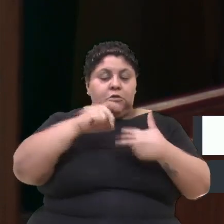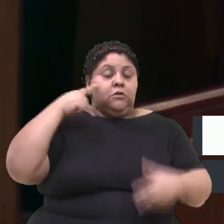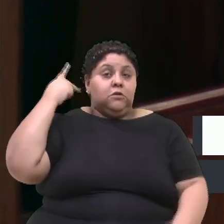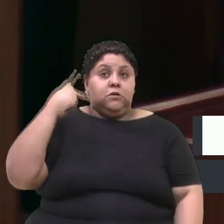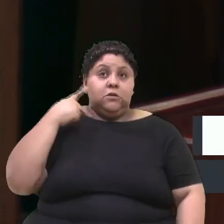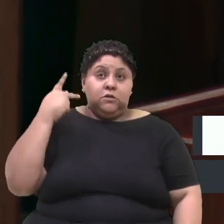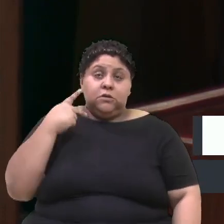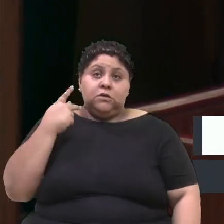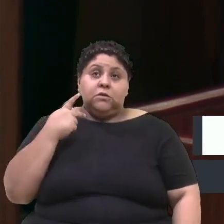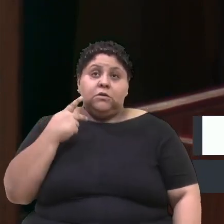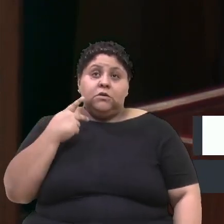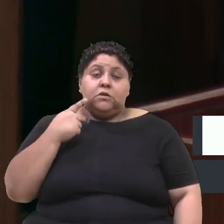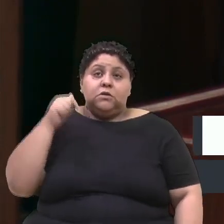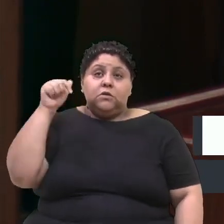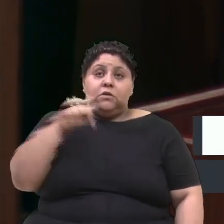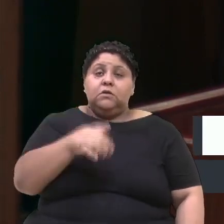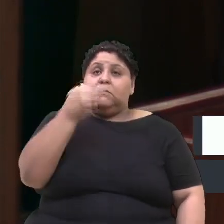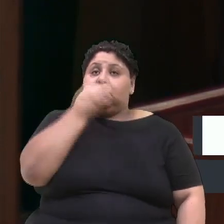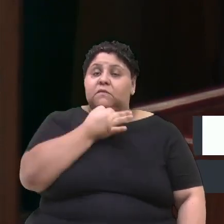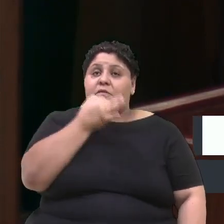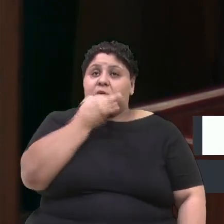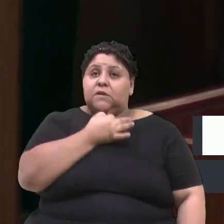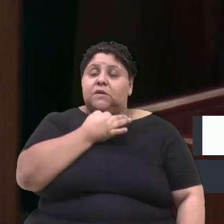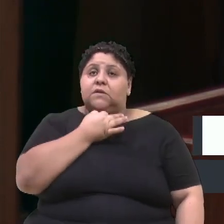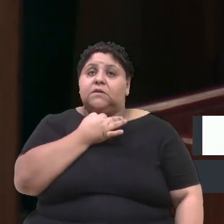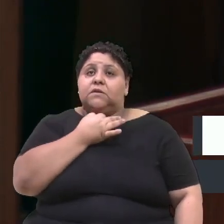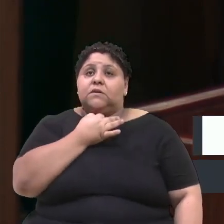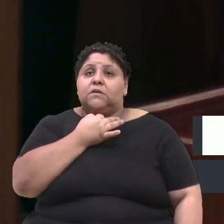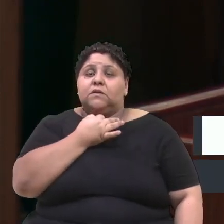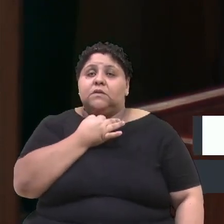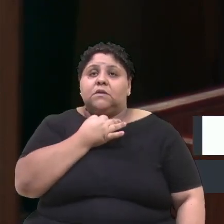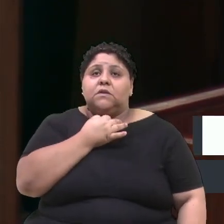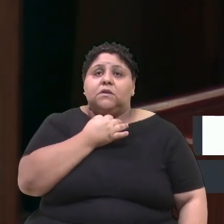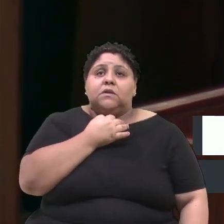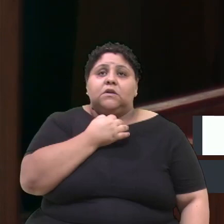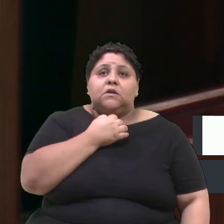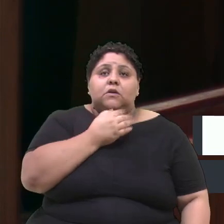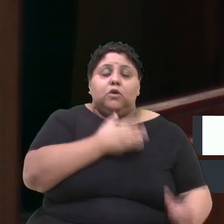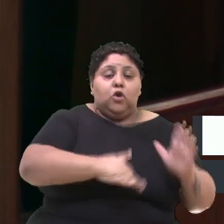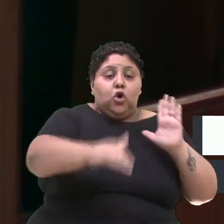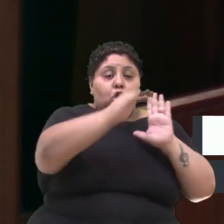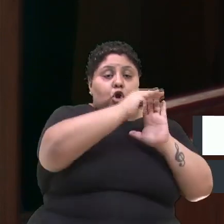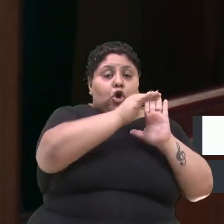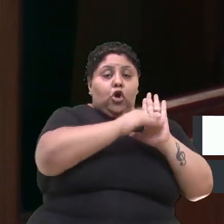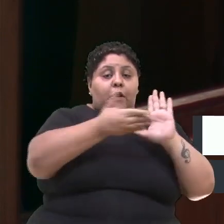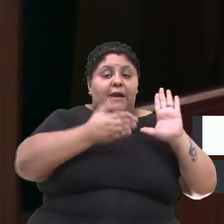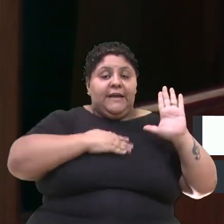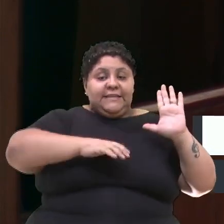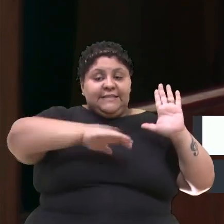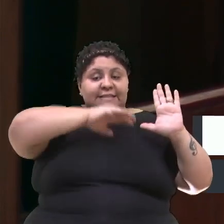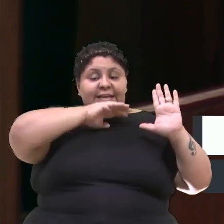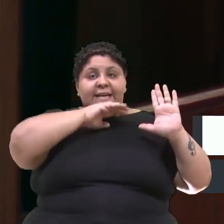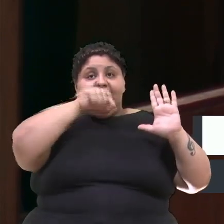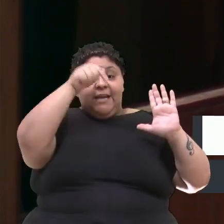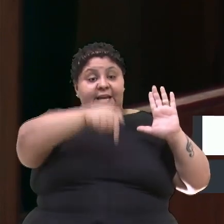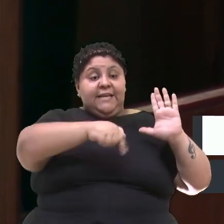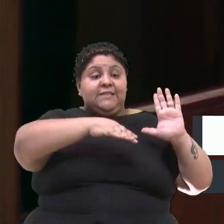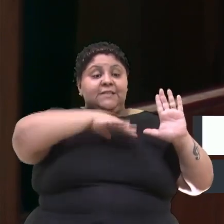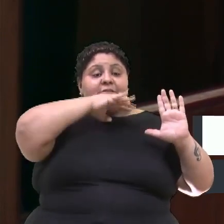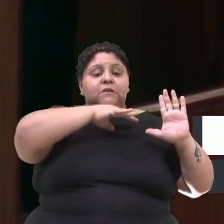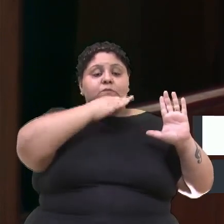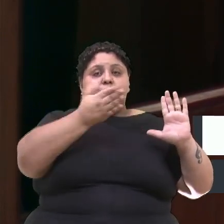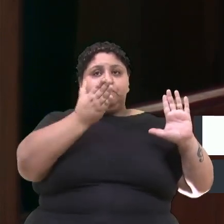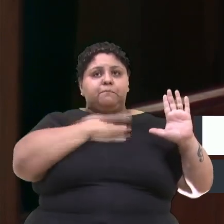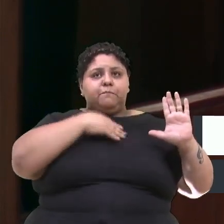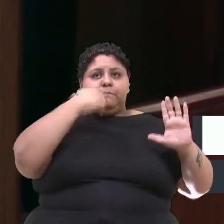a REURB de Caxias do Sul, que veio a se denominar Esse Terreno é Meu. Que até o presente momento, 1.108